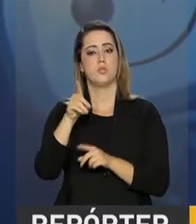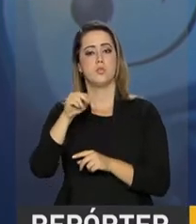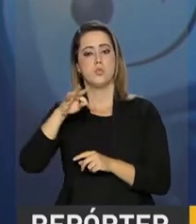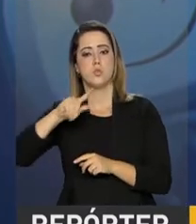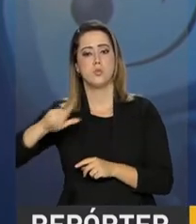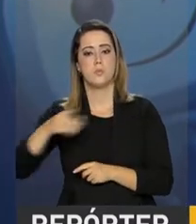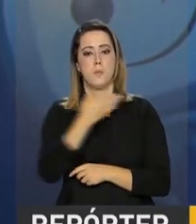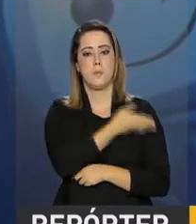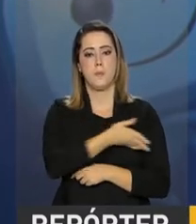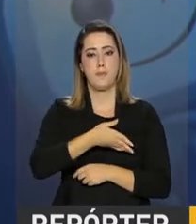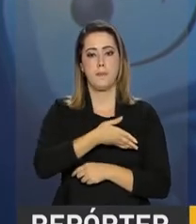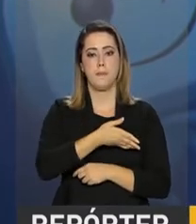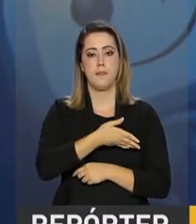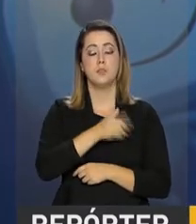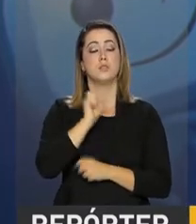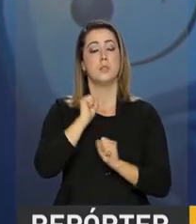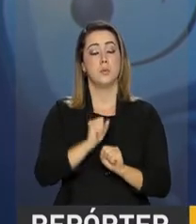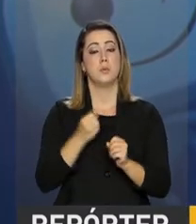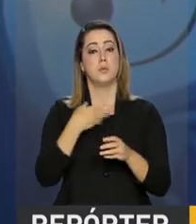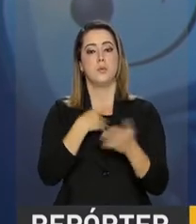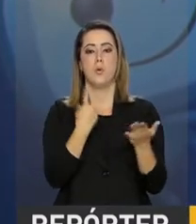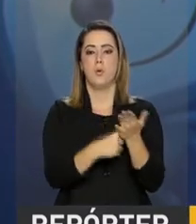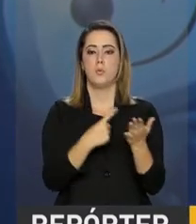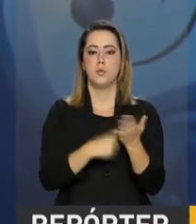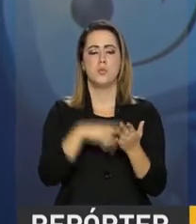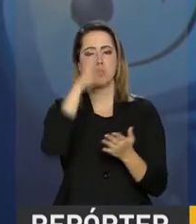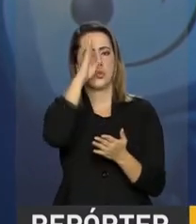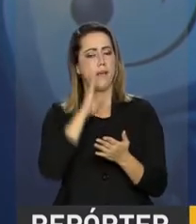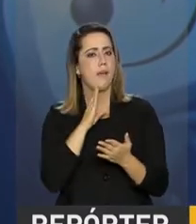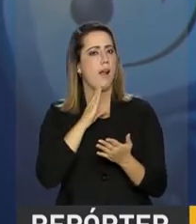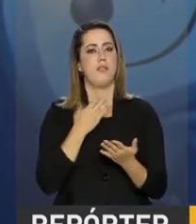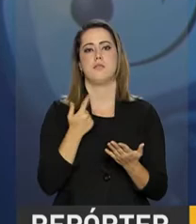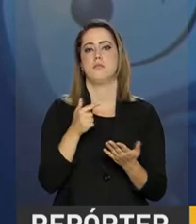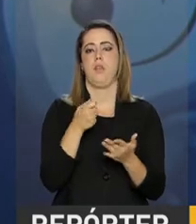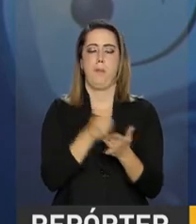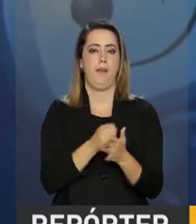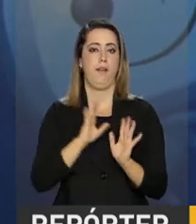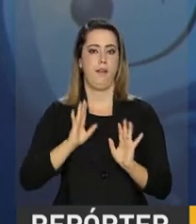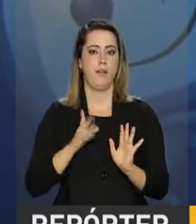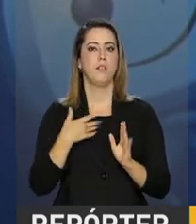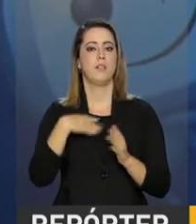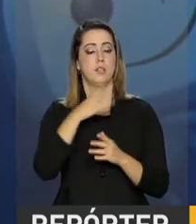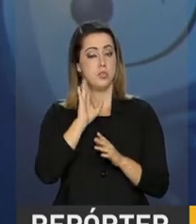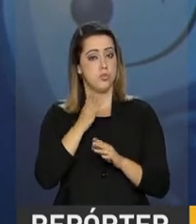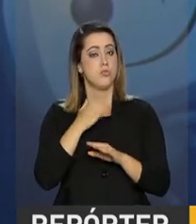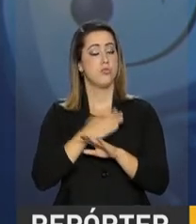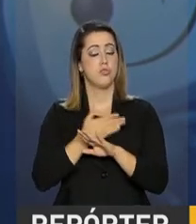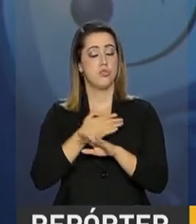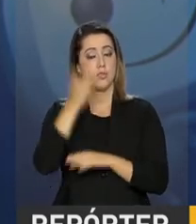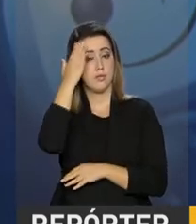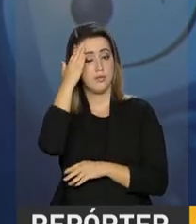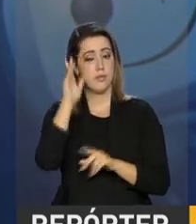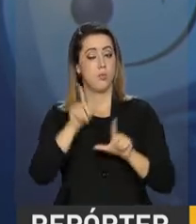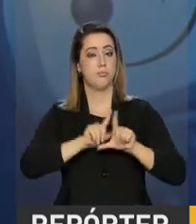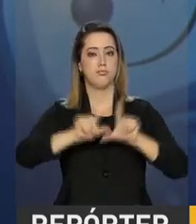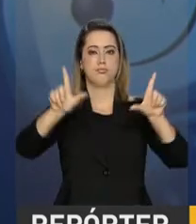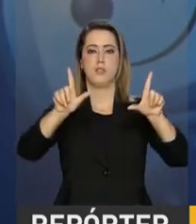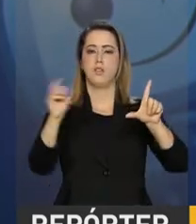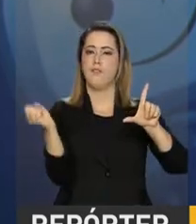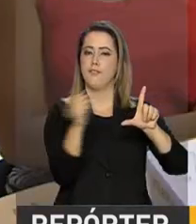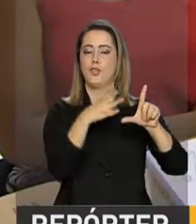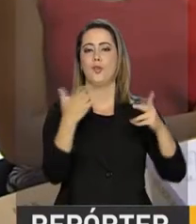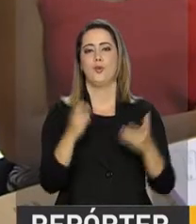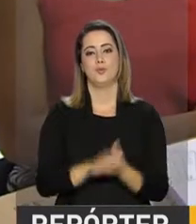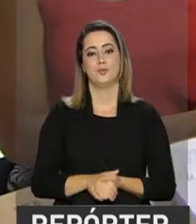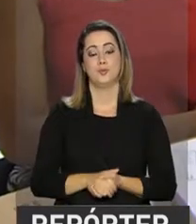www.sejadigital.com.br. Faça o agendamento para poder retirar gratuitamente seu kit e poder fazer a instalação e já receber o sinal digital que ele já está disponível,